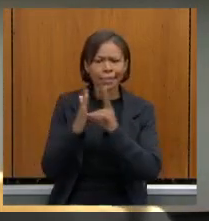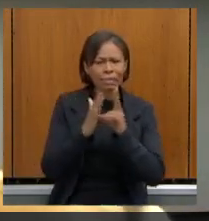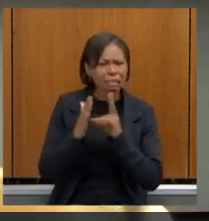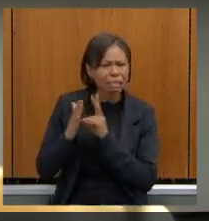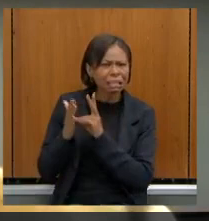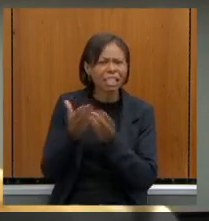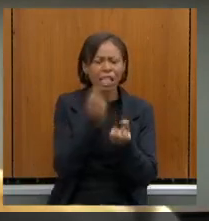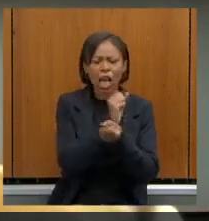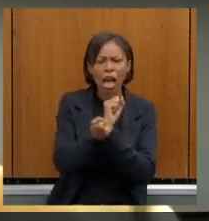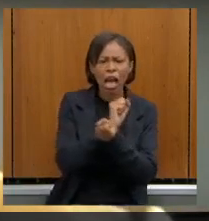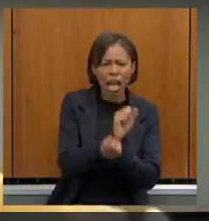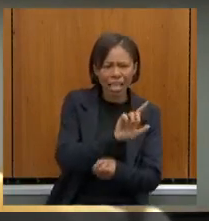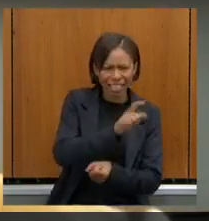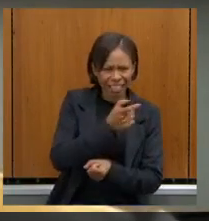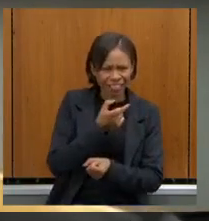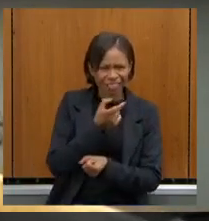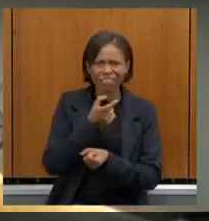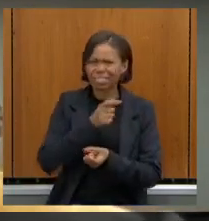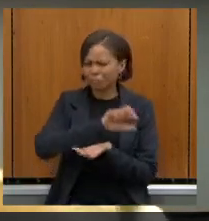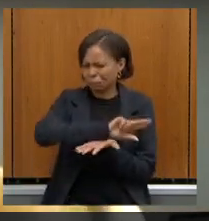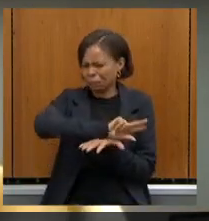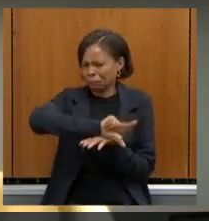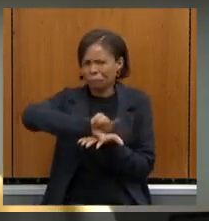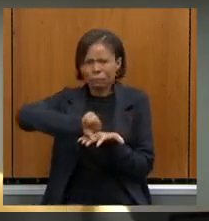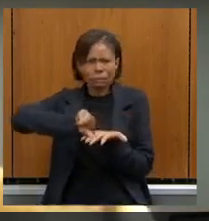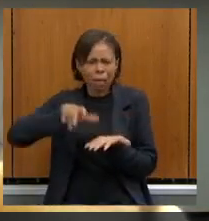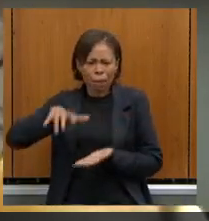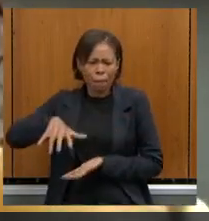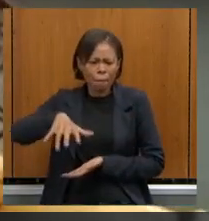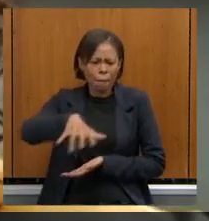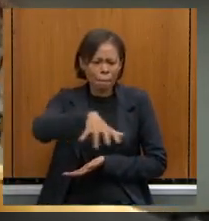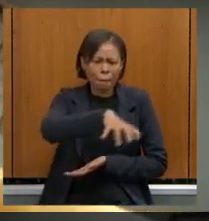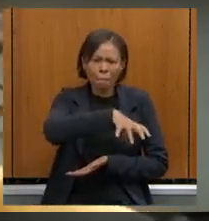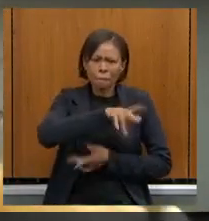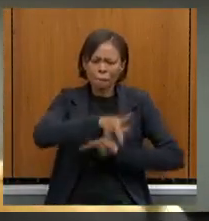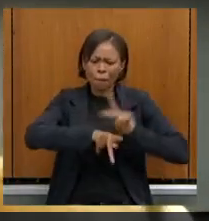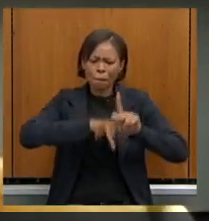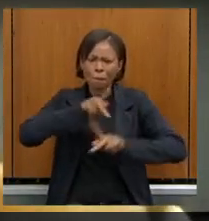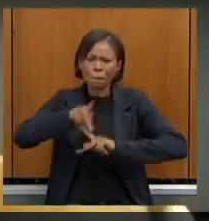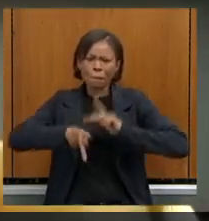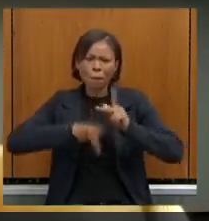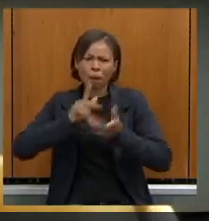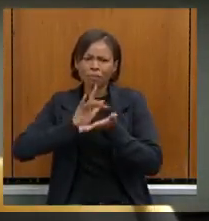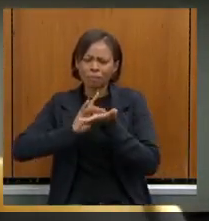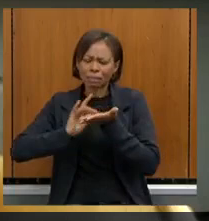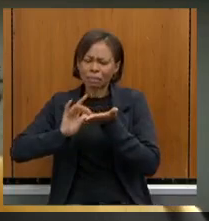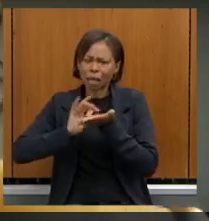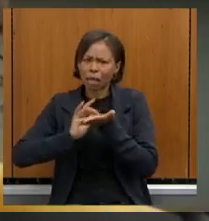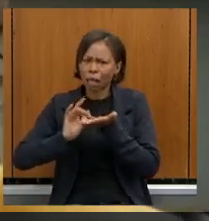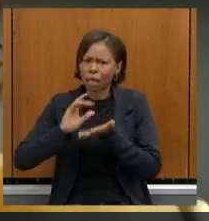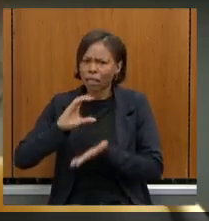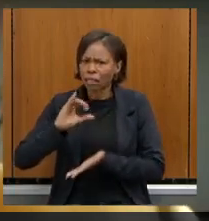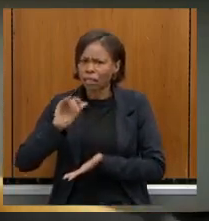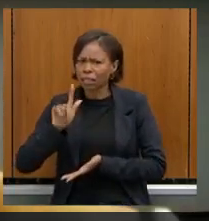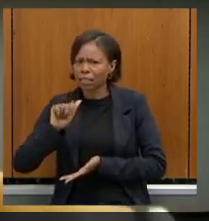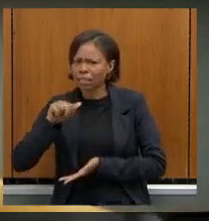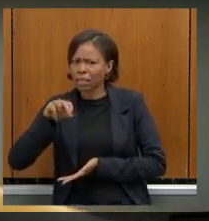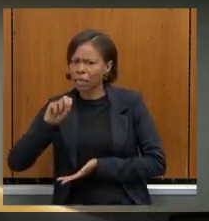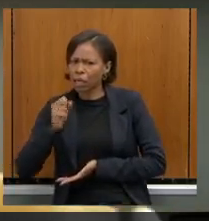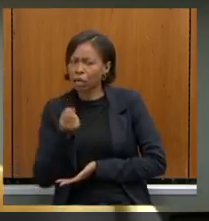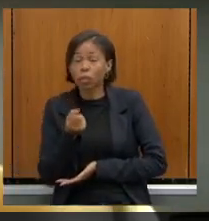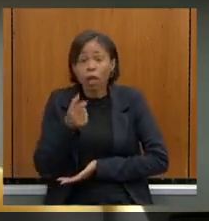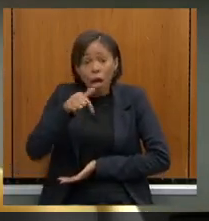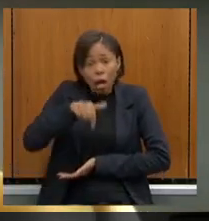o povo heredeiro enfim o povo cigano todas essas categorias de povos e comunidades tradicionais que nós temos em Minas